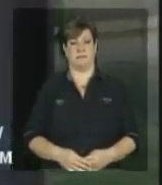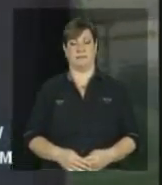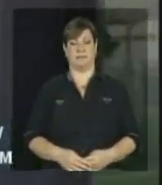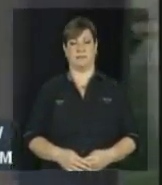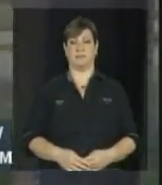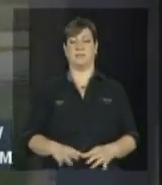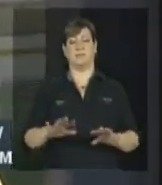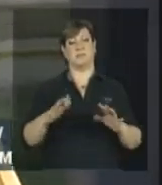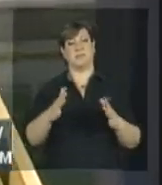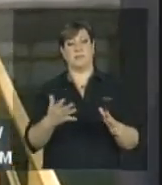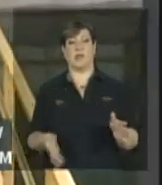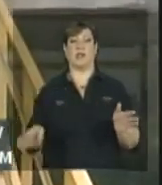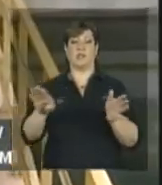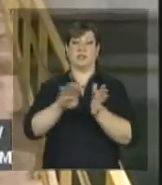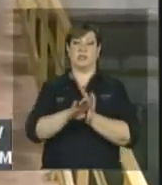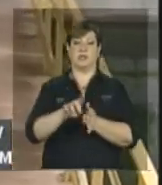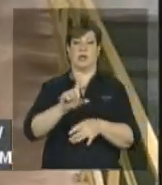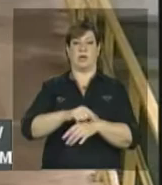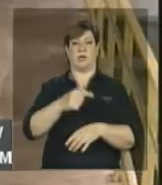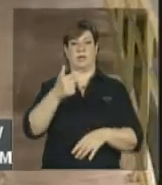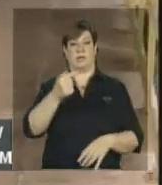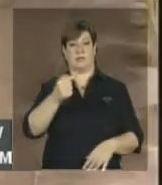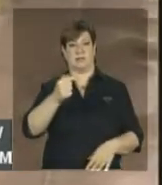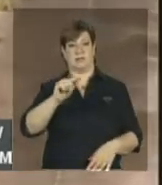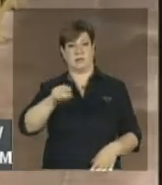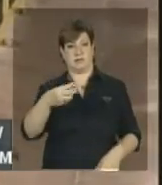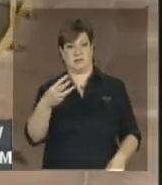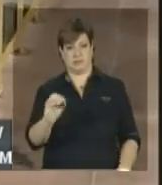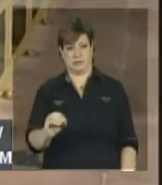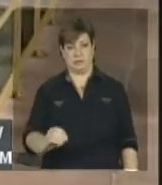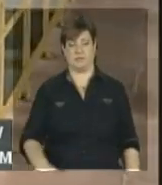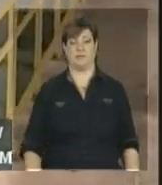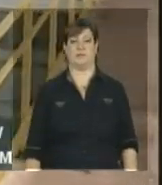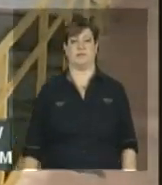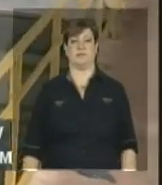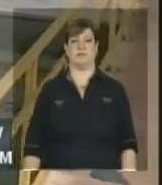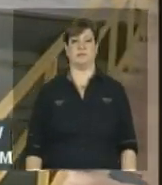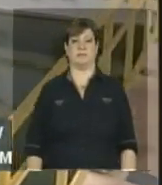E a previsão de chegada às 7h30.